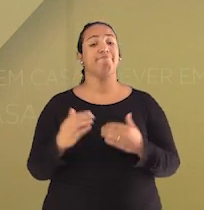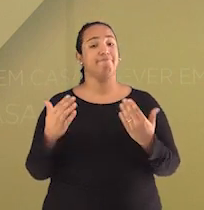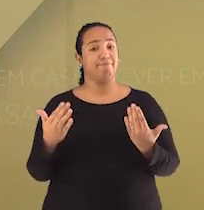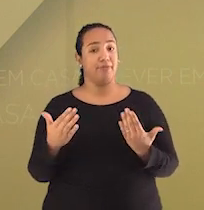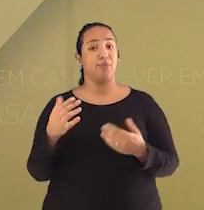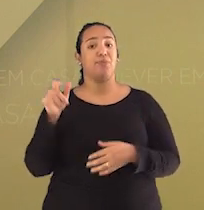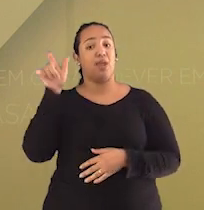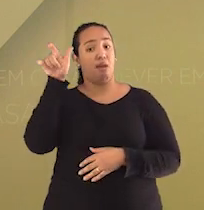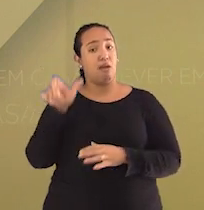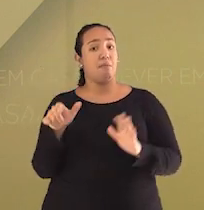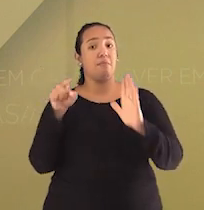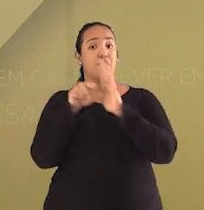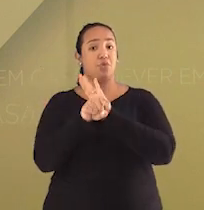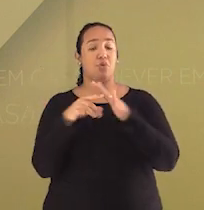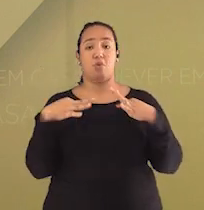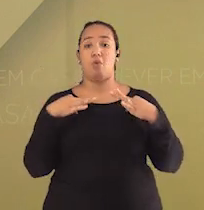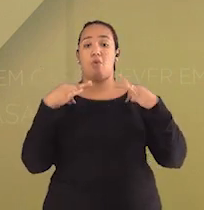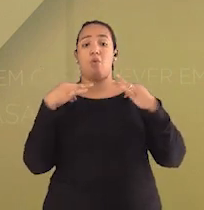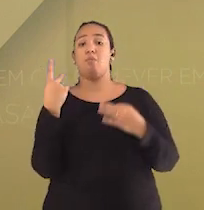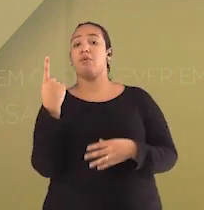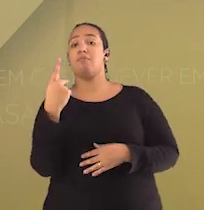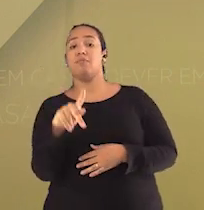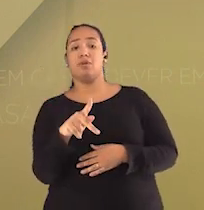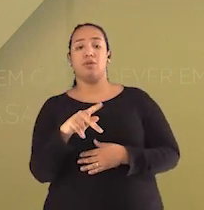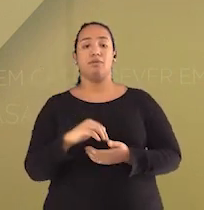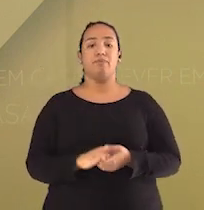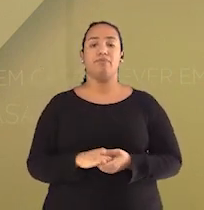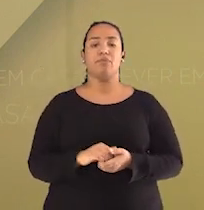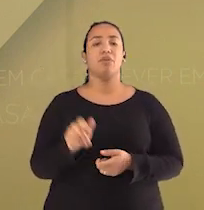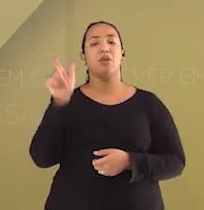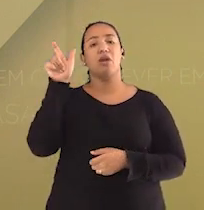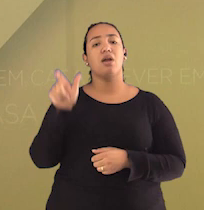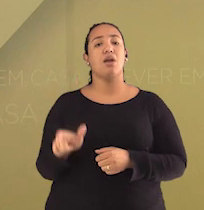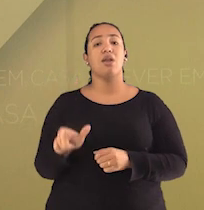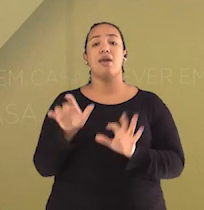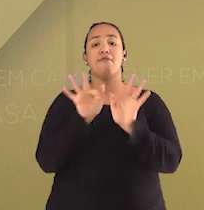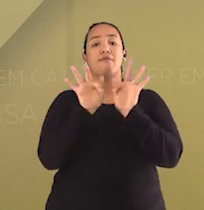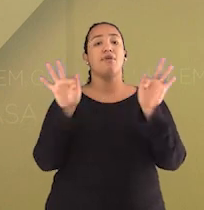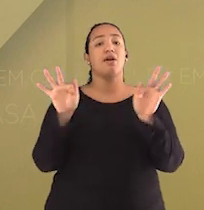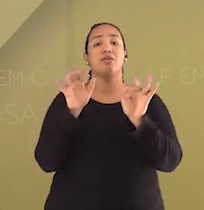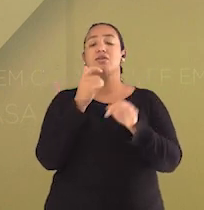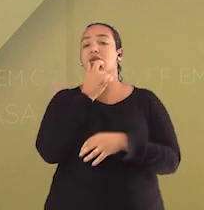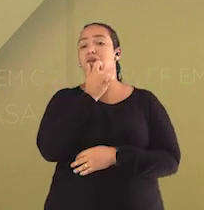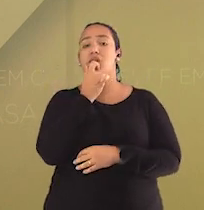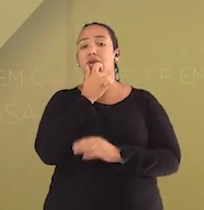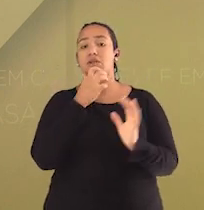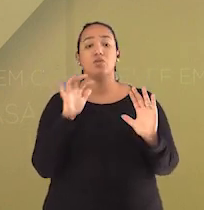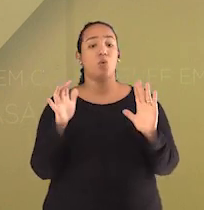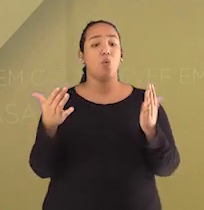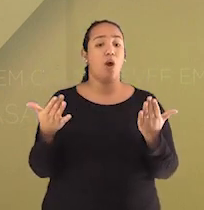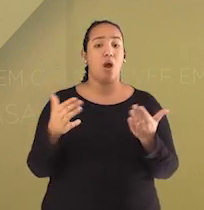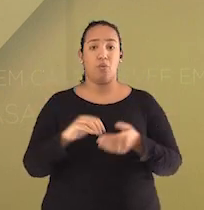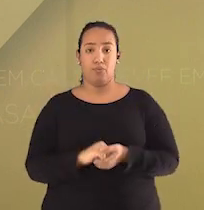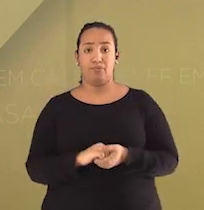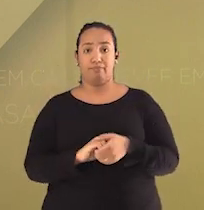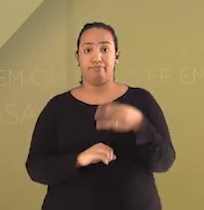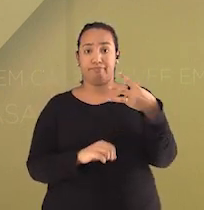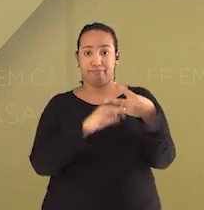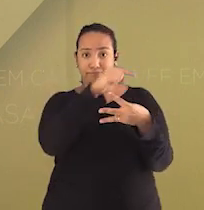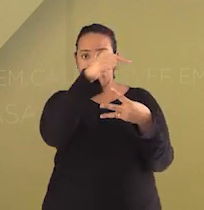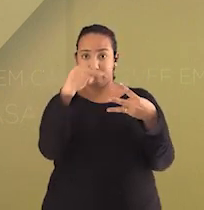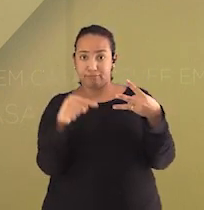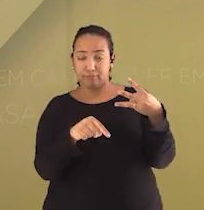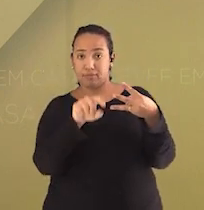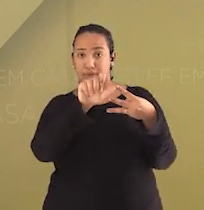roupas. What did he say? O que ele disse? A. What are you eating? B.